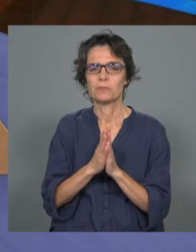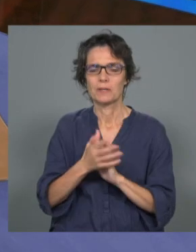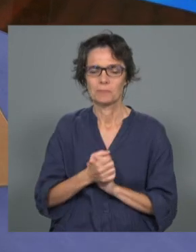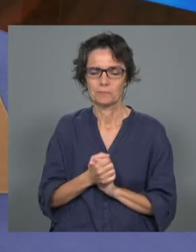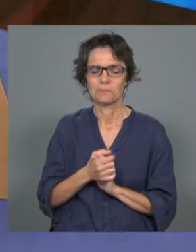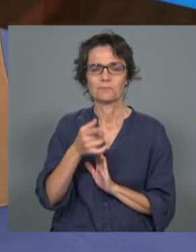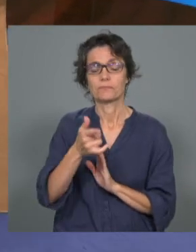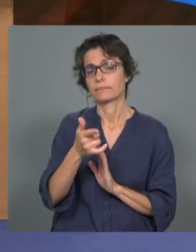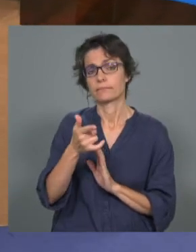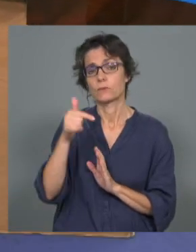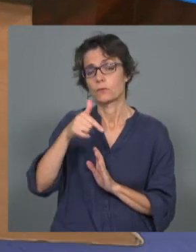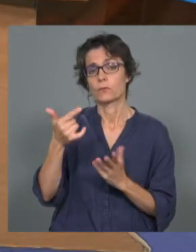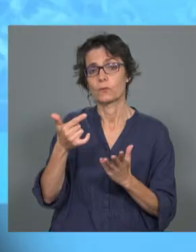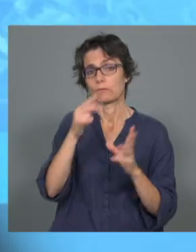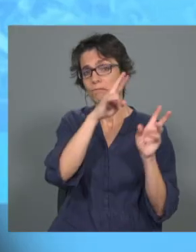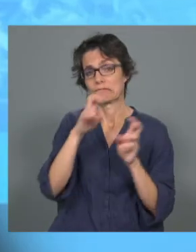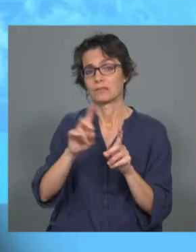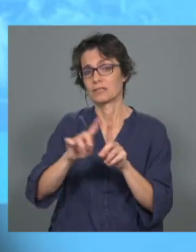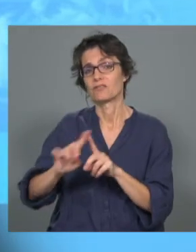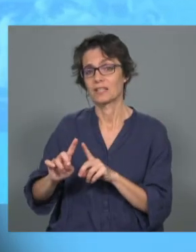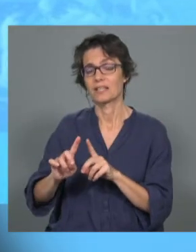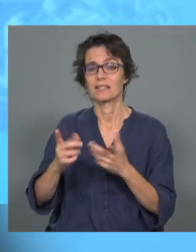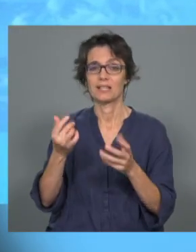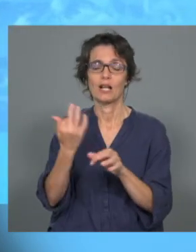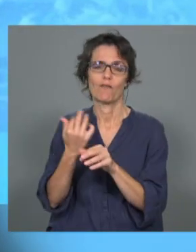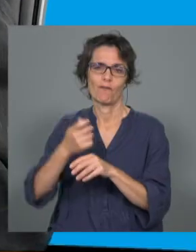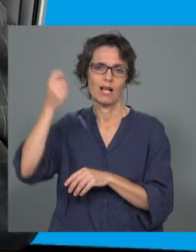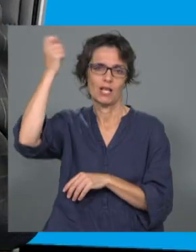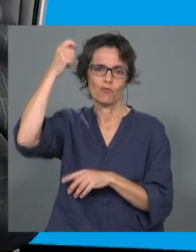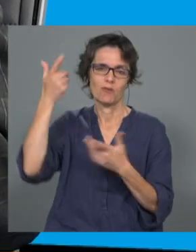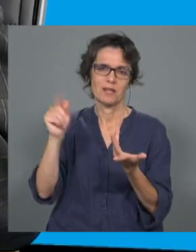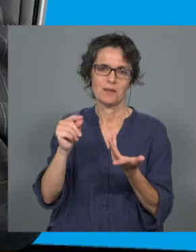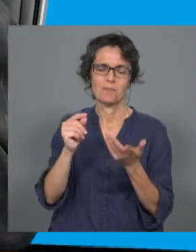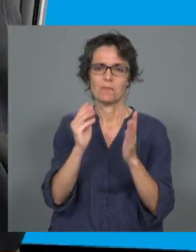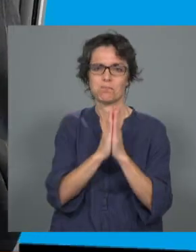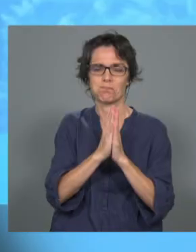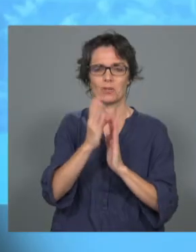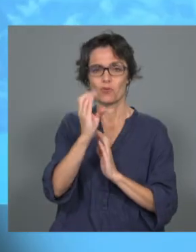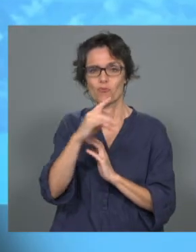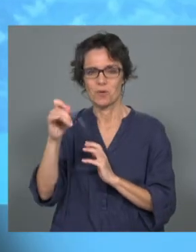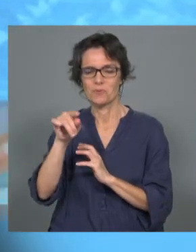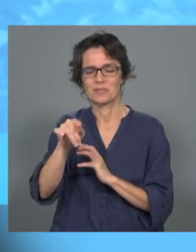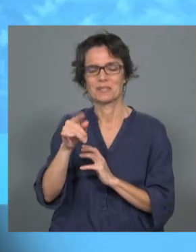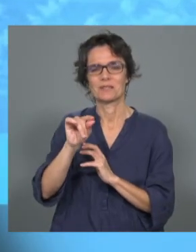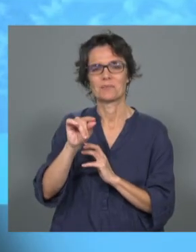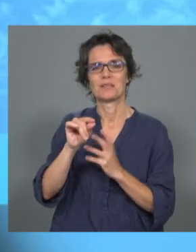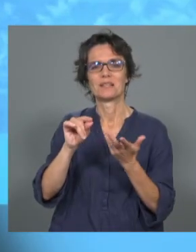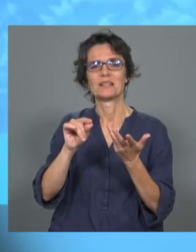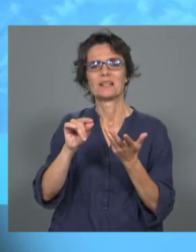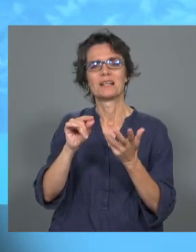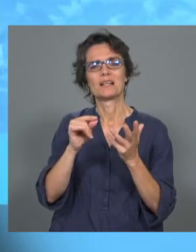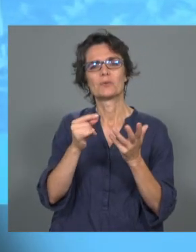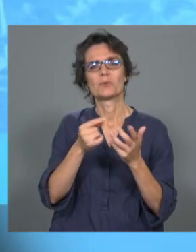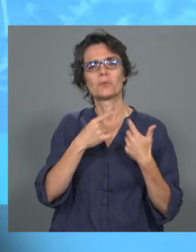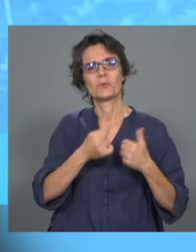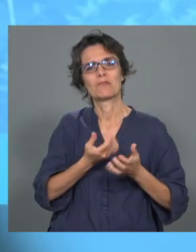motivos religiosos para a conversa, desde a festa de São João, a festa do Sagrado Coração de Jesus, o dia de santificação pelos sacerdotes, acho que